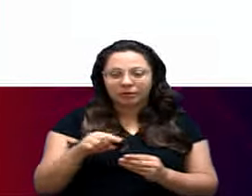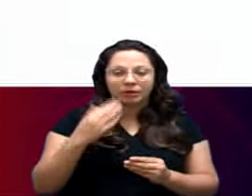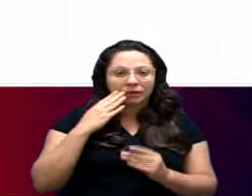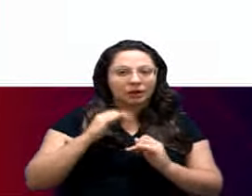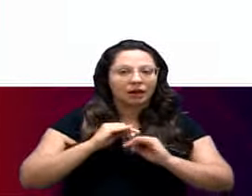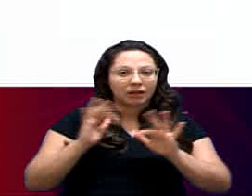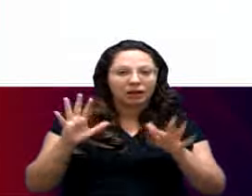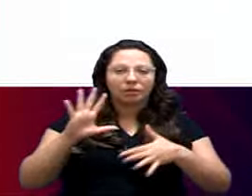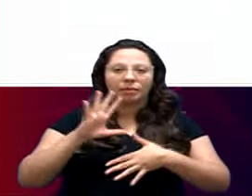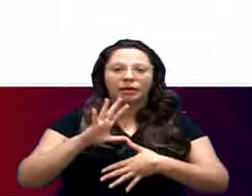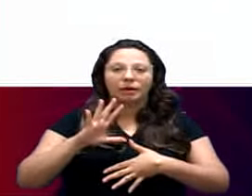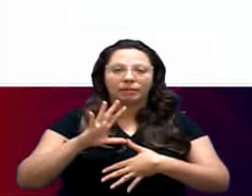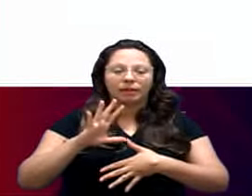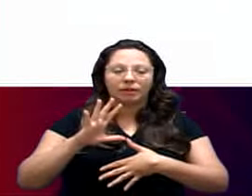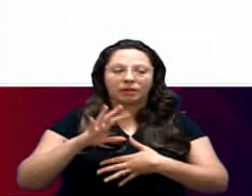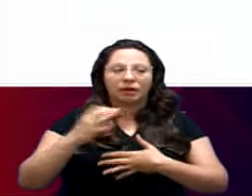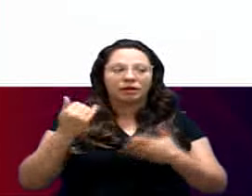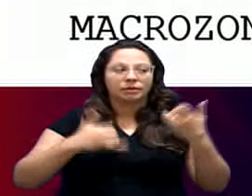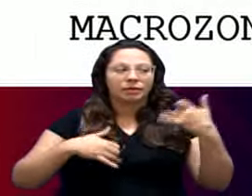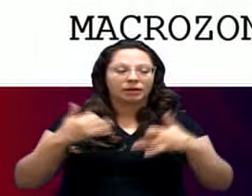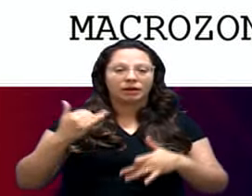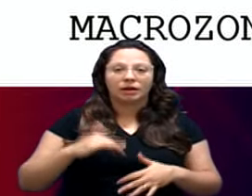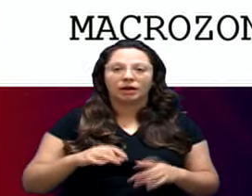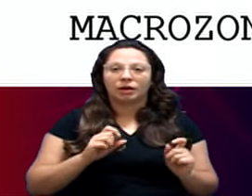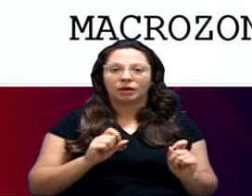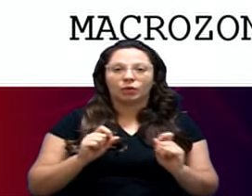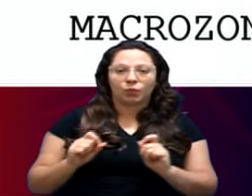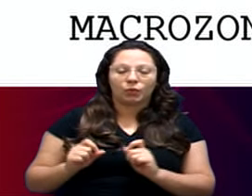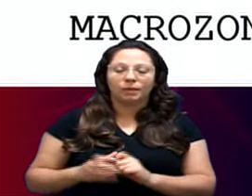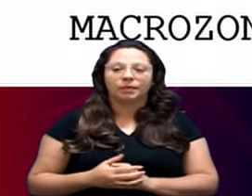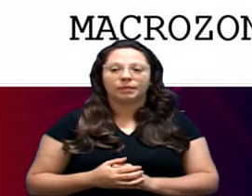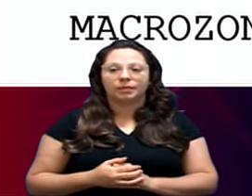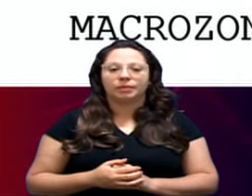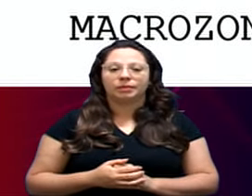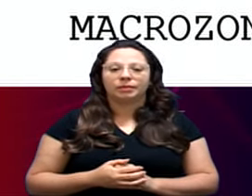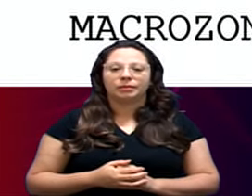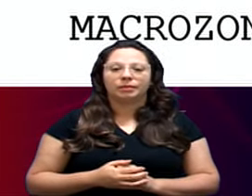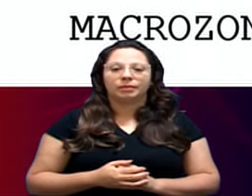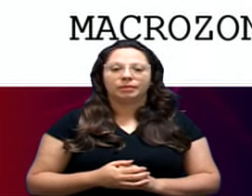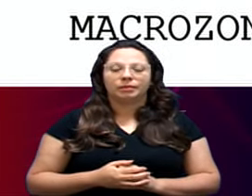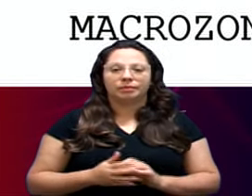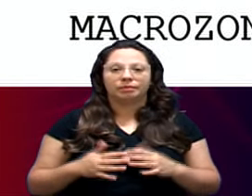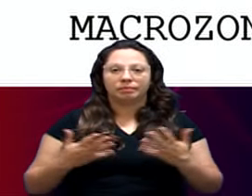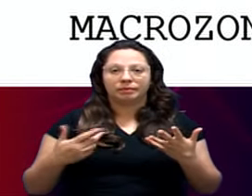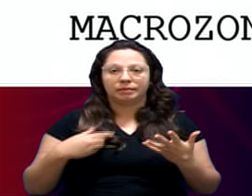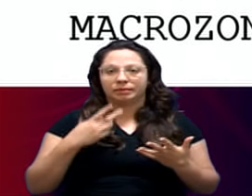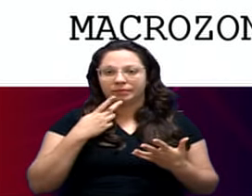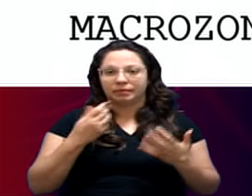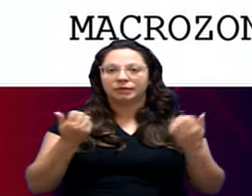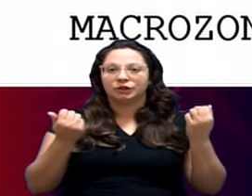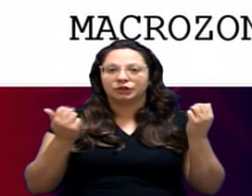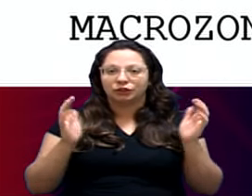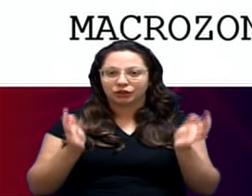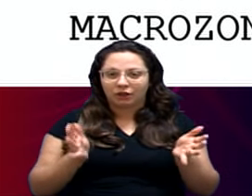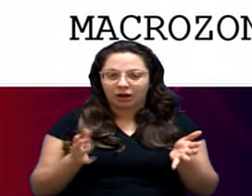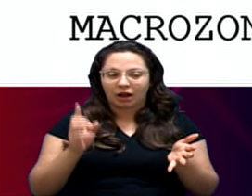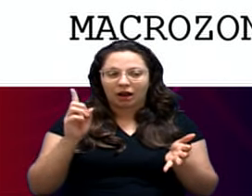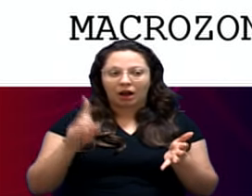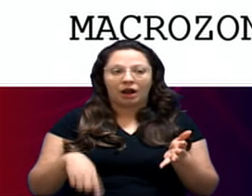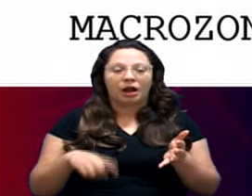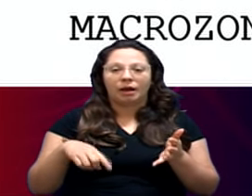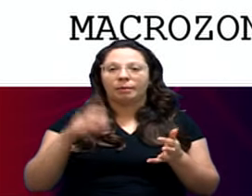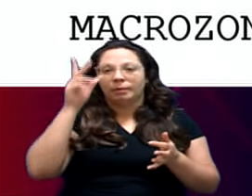mapa que a gente tá trazendo pr pra apresentação então conforme Eu mencionei essa é uma proposta da